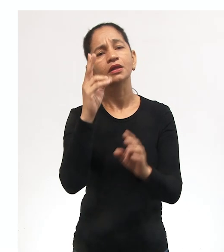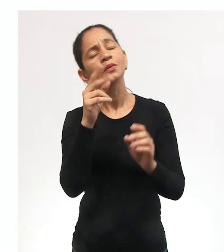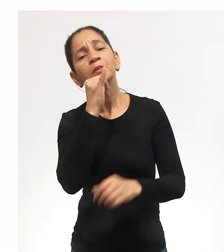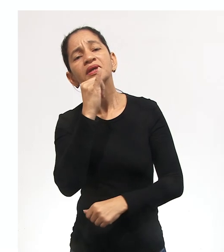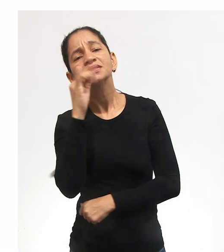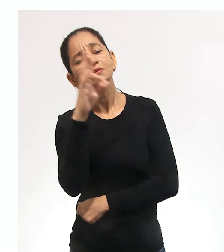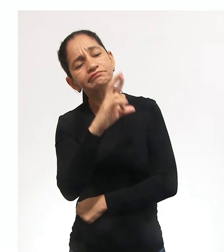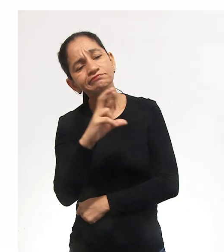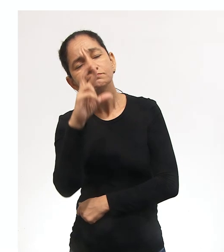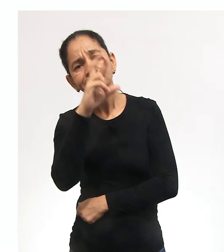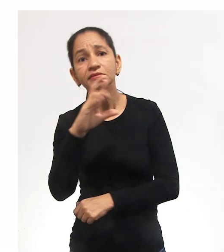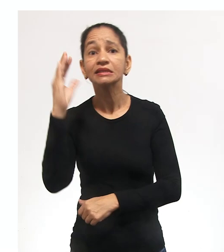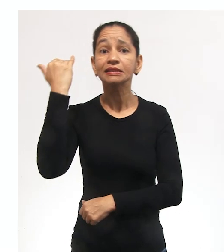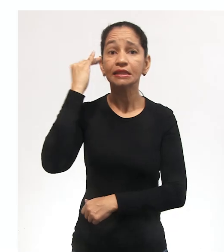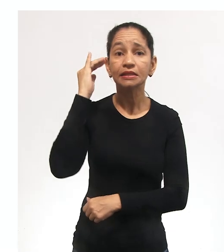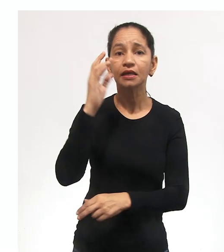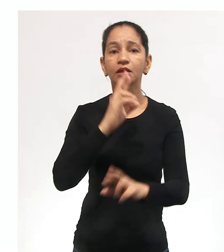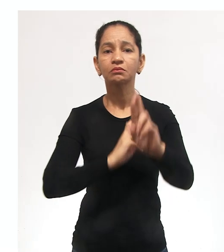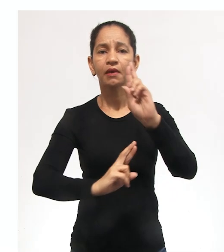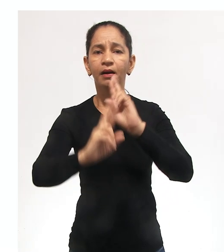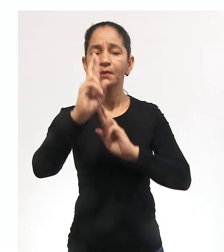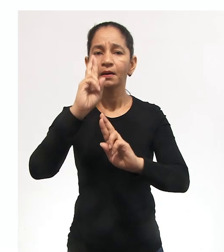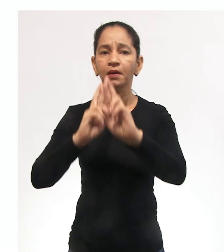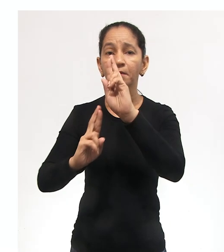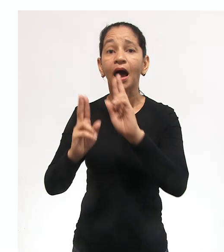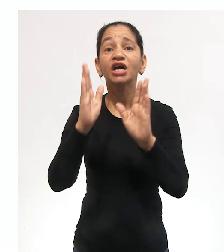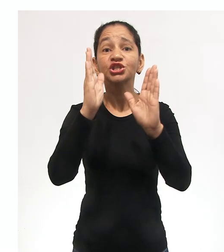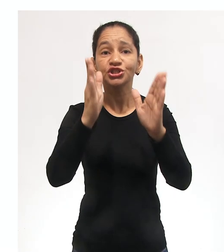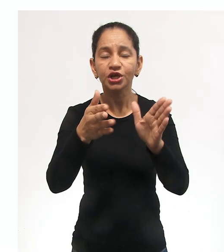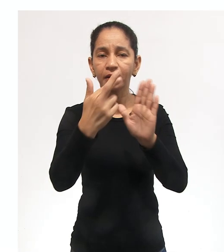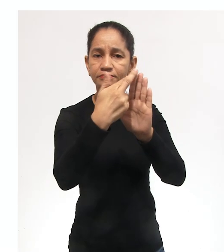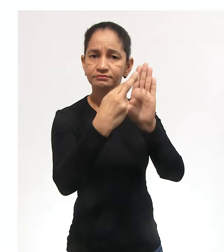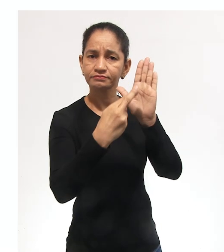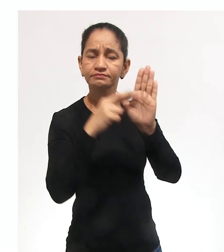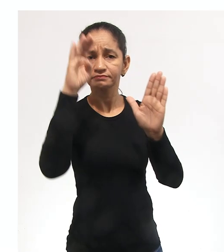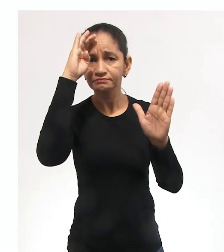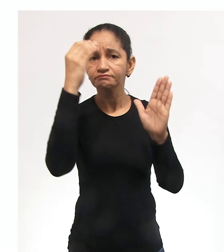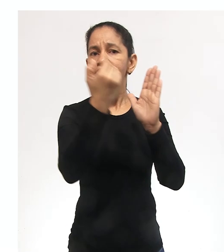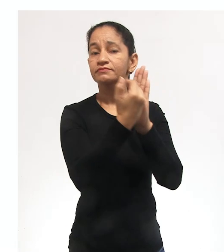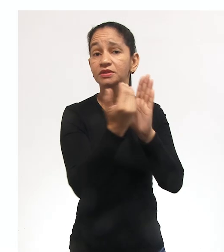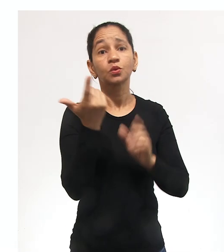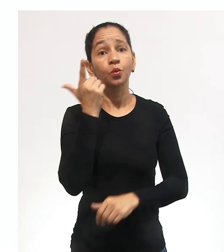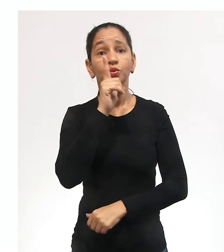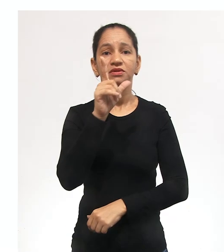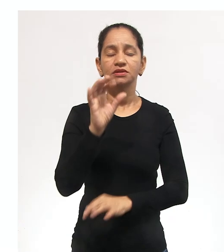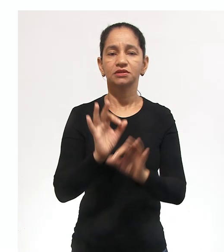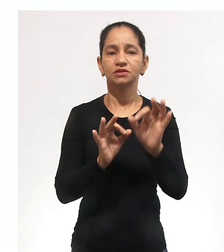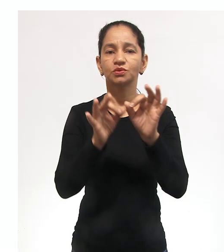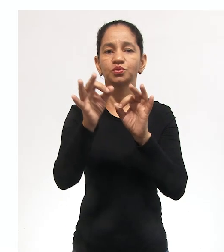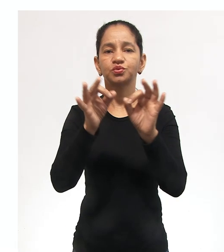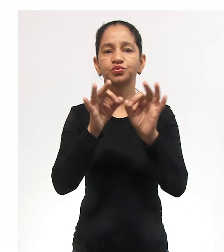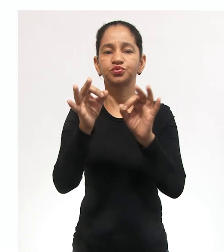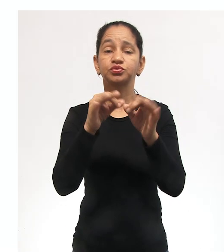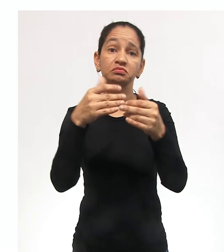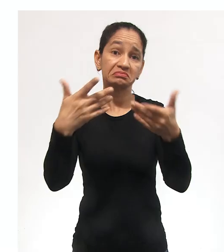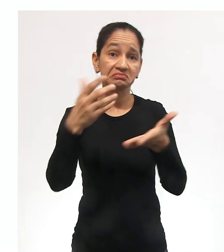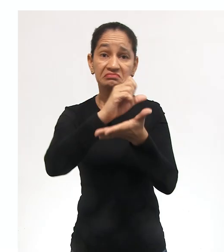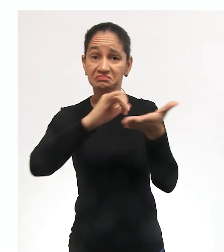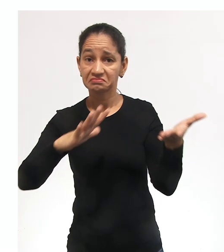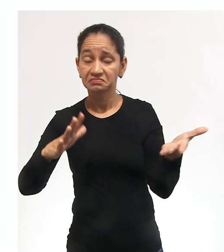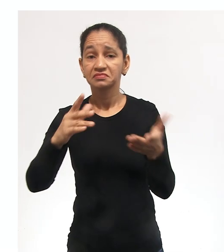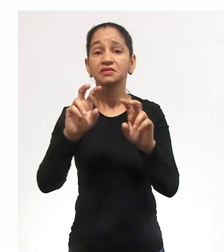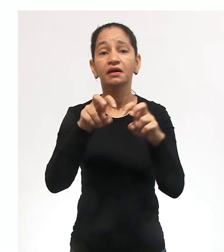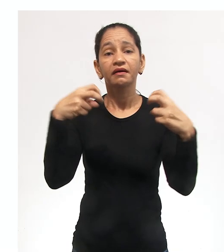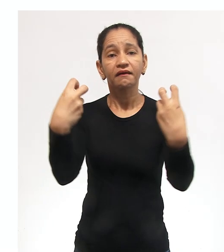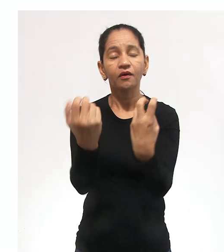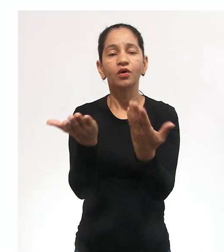observando se os alunos entenderam e respeitaram as regras, se tiveram domínio sobre elas, os relatos e as